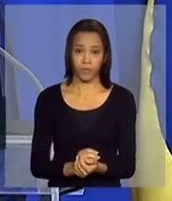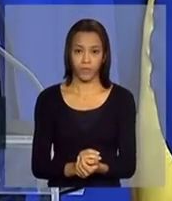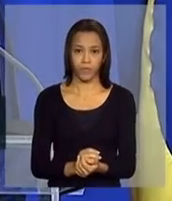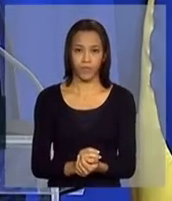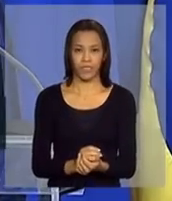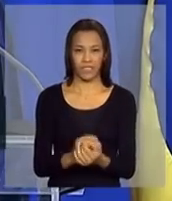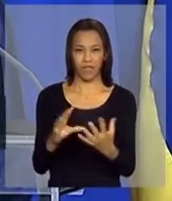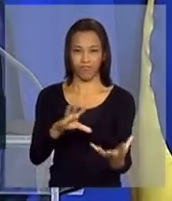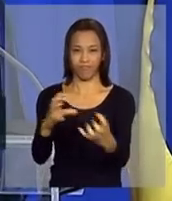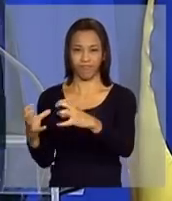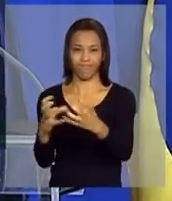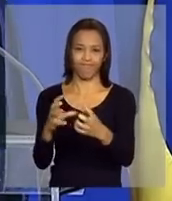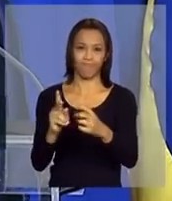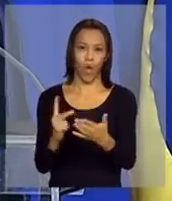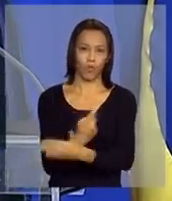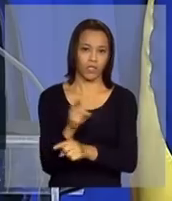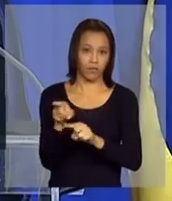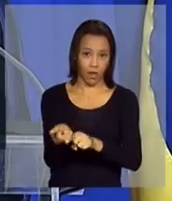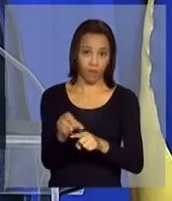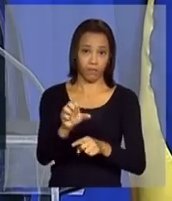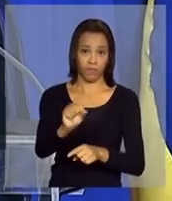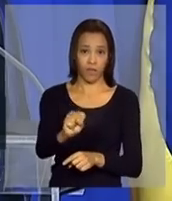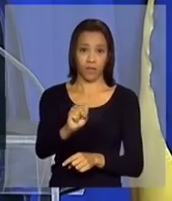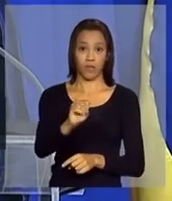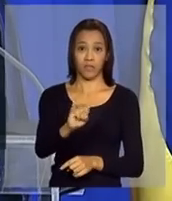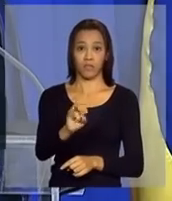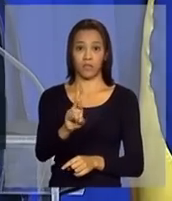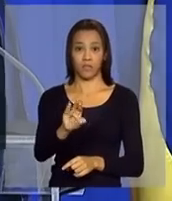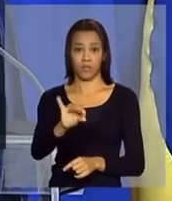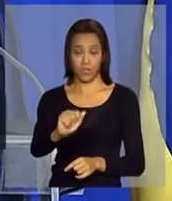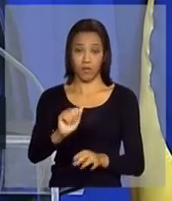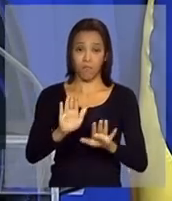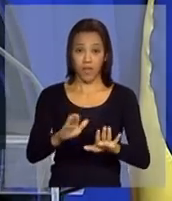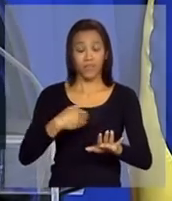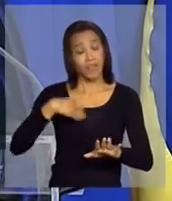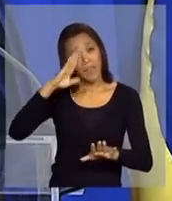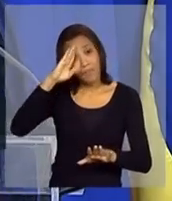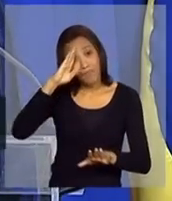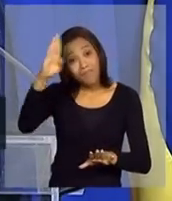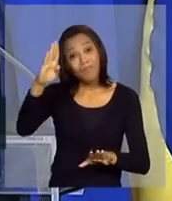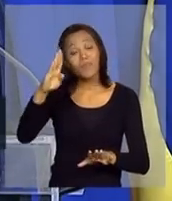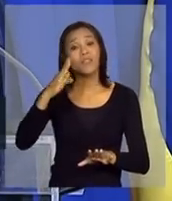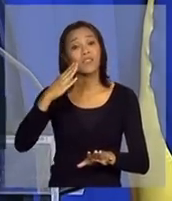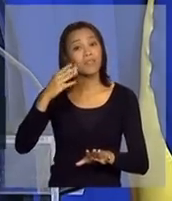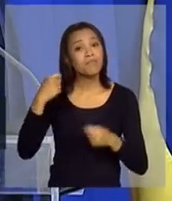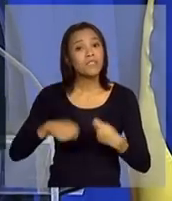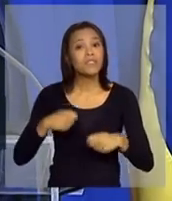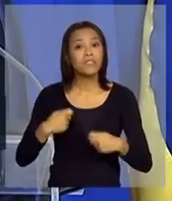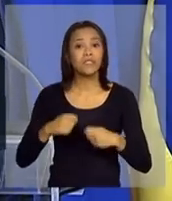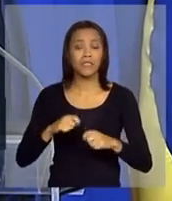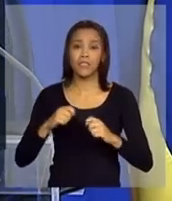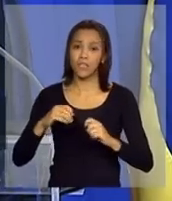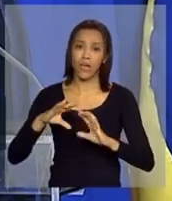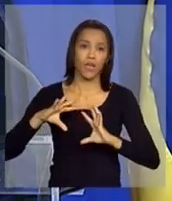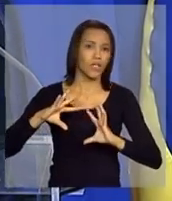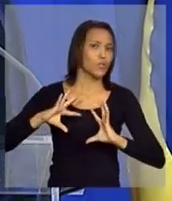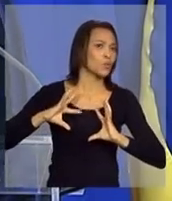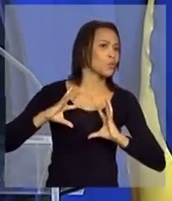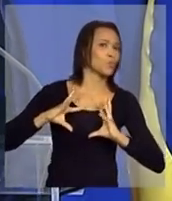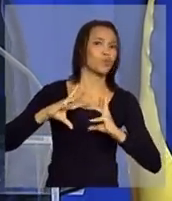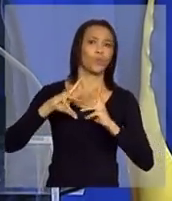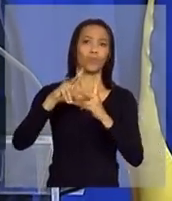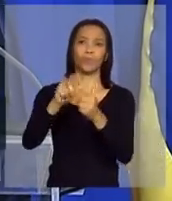desse conflito. E consideramos que é fundamental que haja toda uma mobilização internacional para que